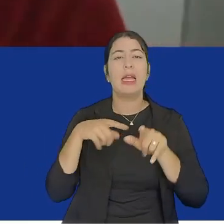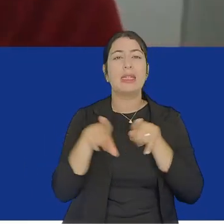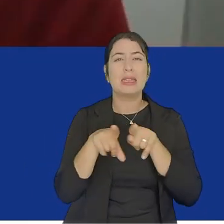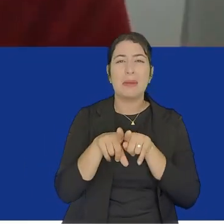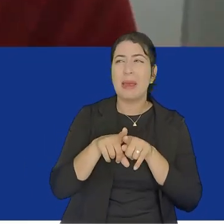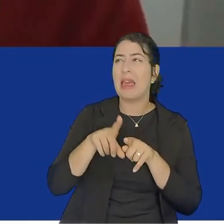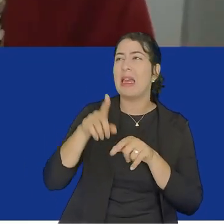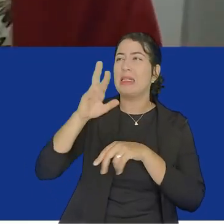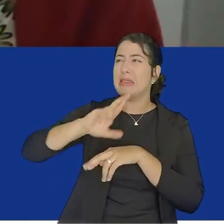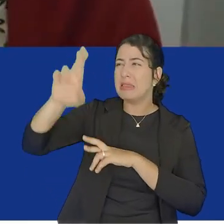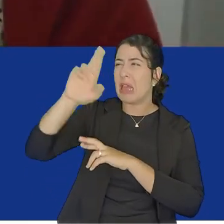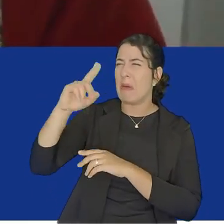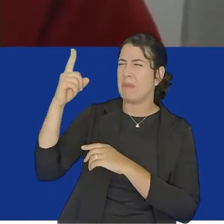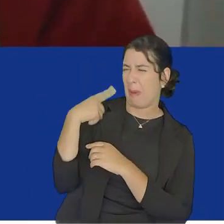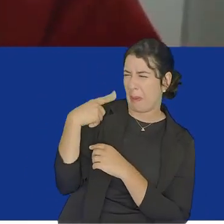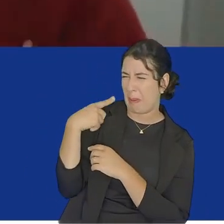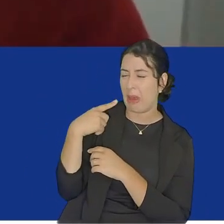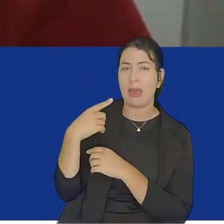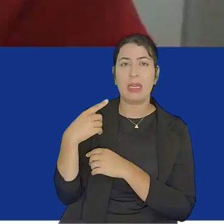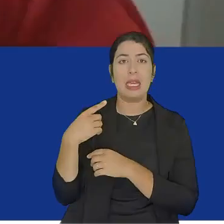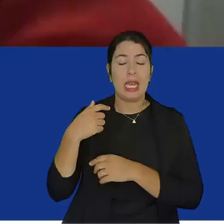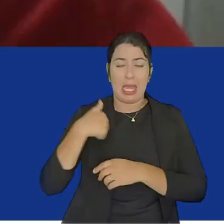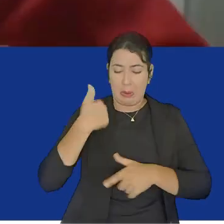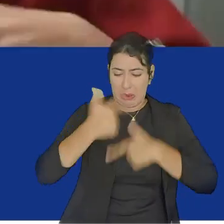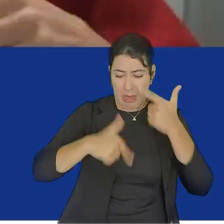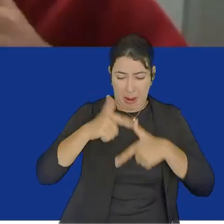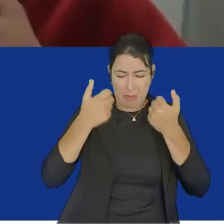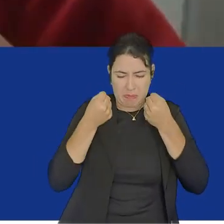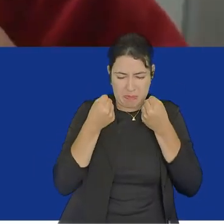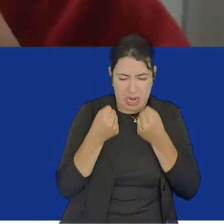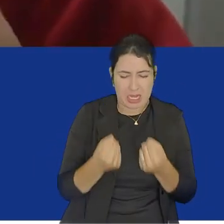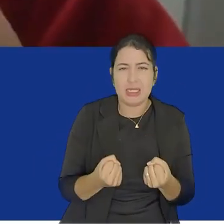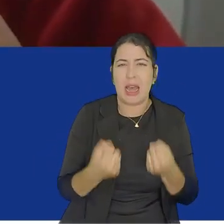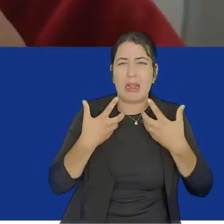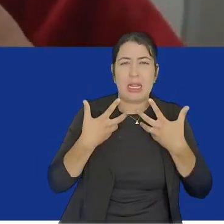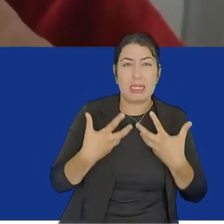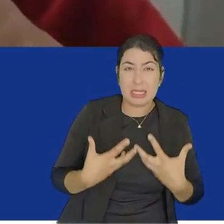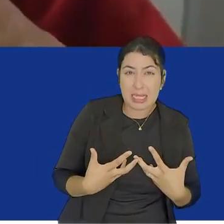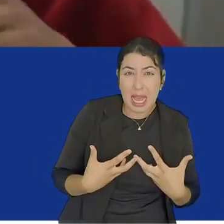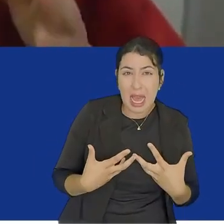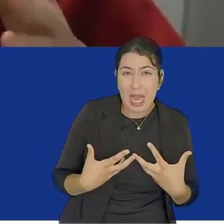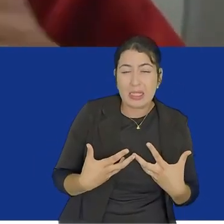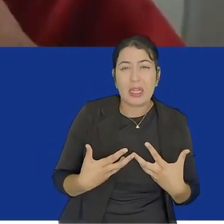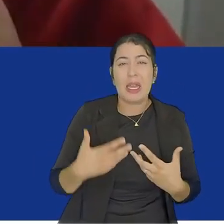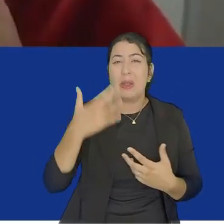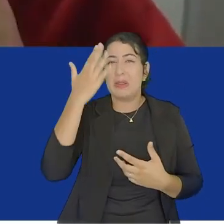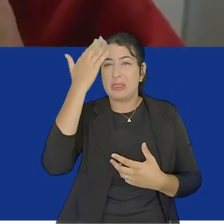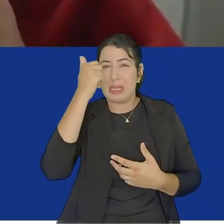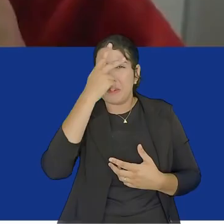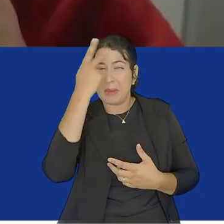de mim, já sei que minha carga de trabalho está demais, já percebi que meus colegas tratam muito mal aquela